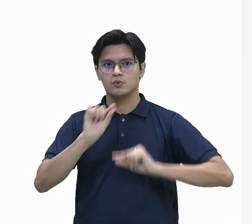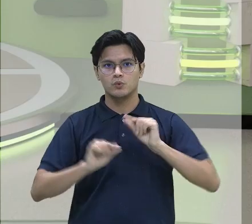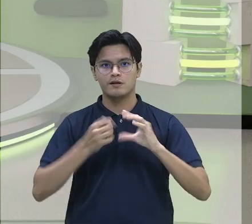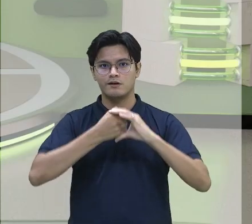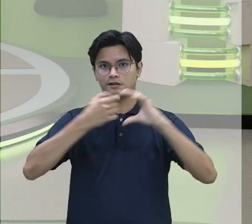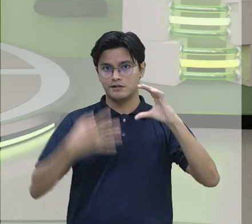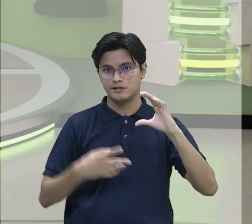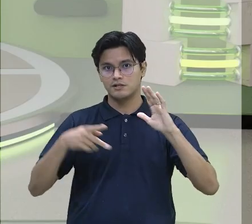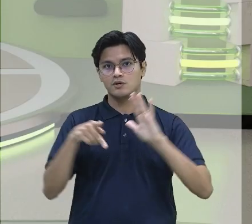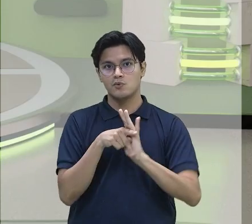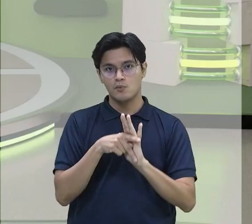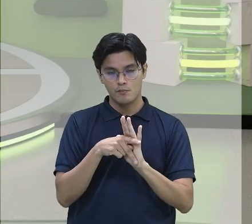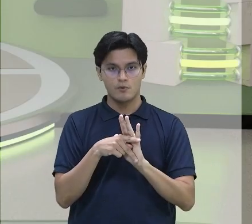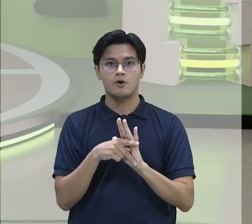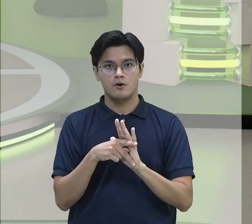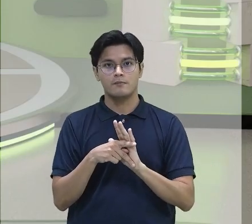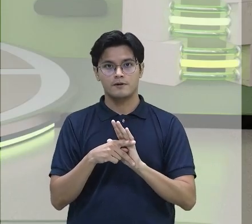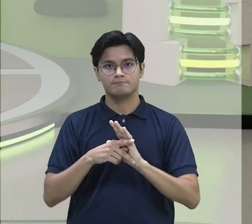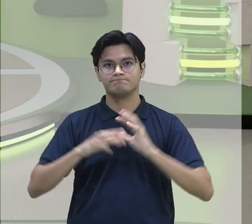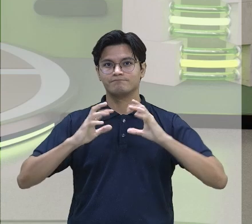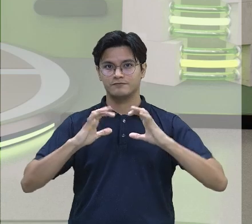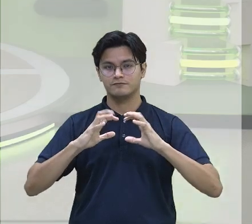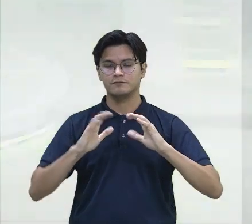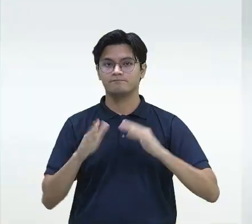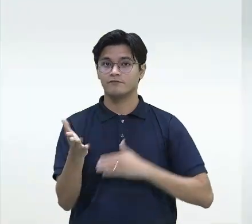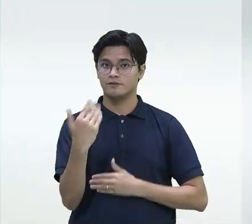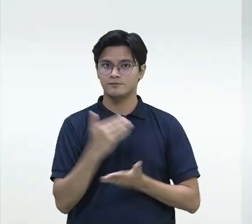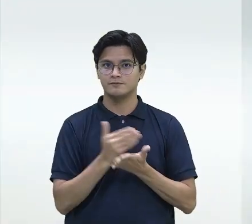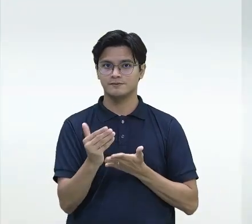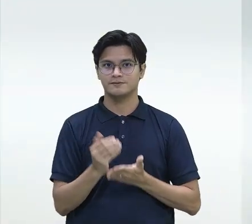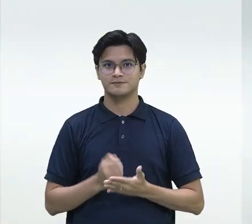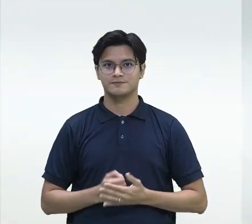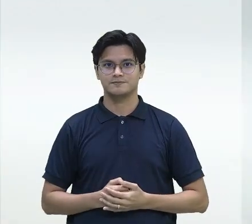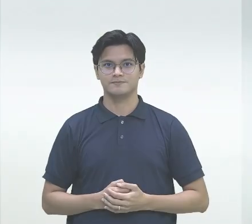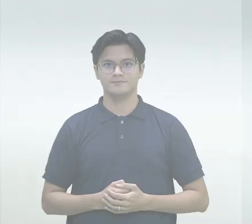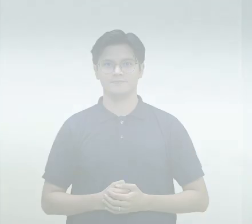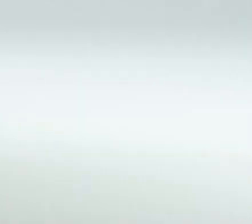do tecido nervoso. Então, vamos começar?